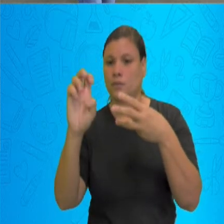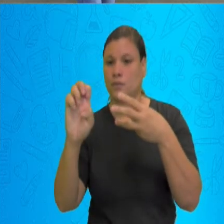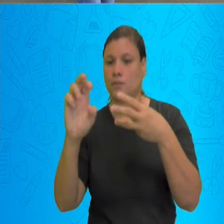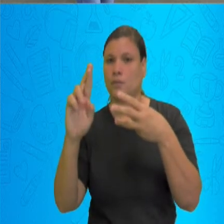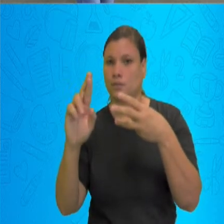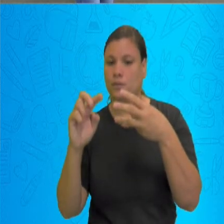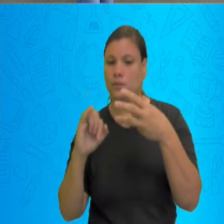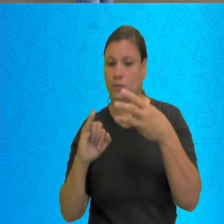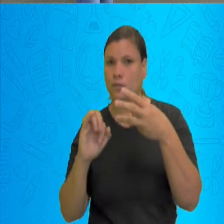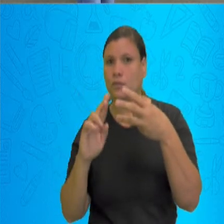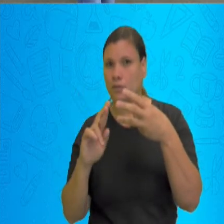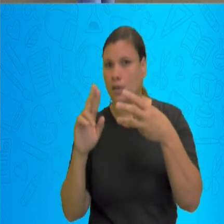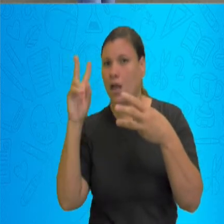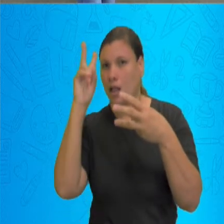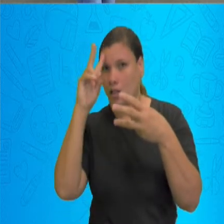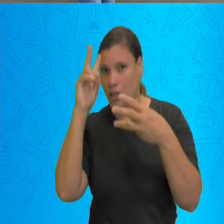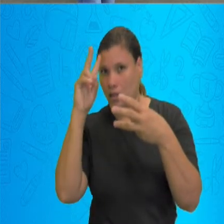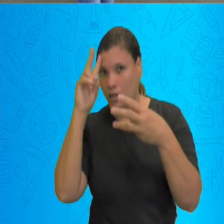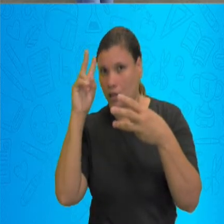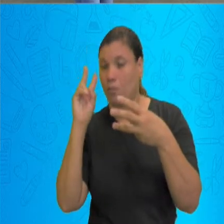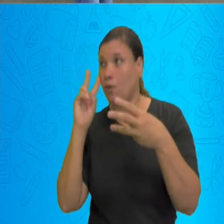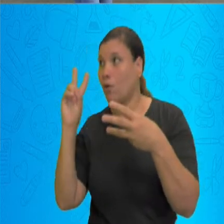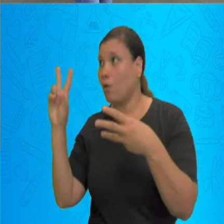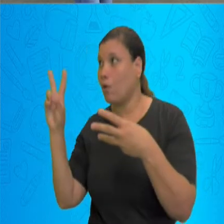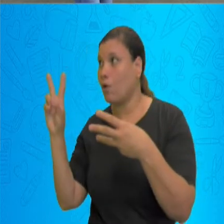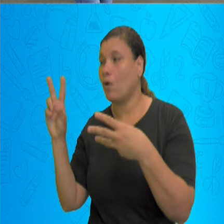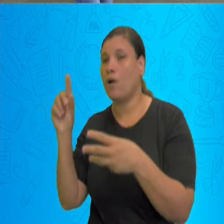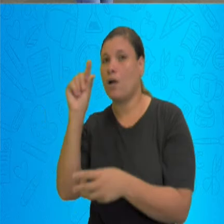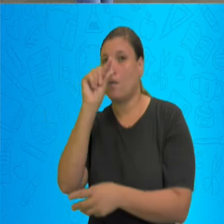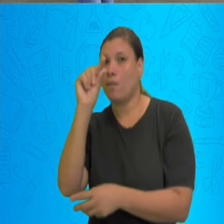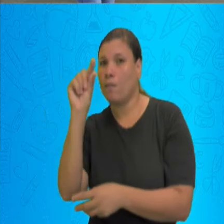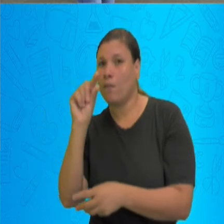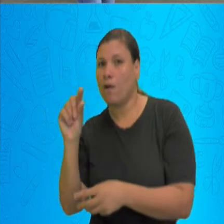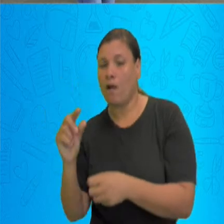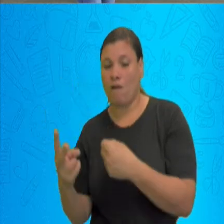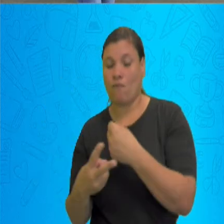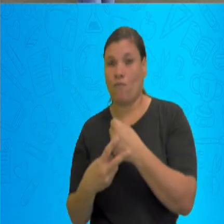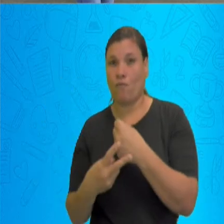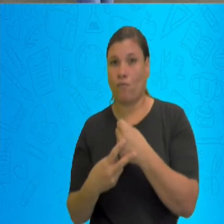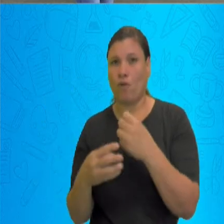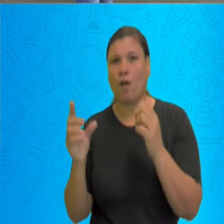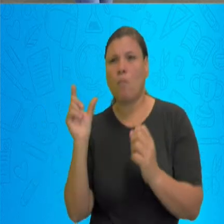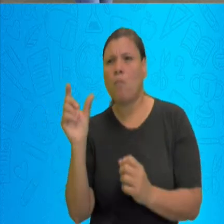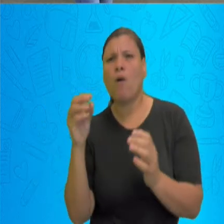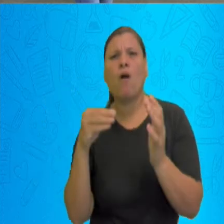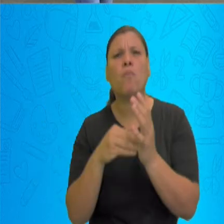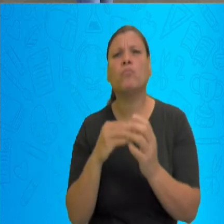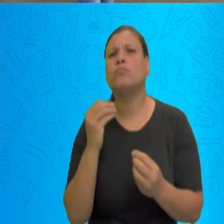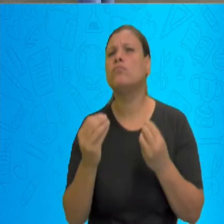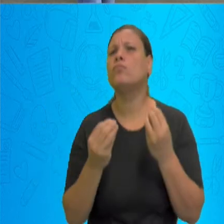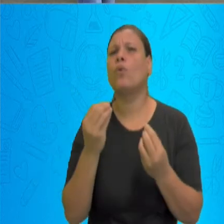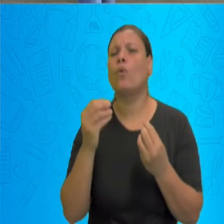Estudarei, trabalharei. Já com segunda conjugação, o verbo aprender,